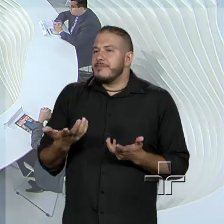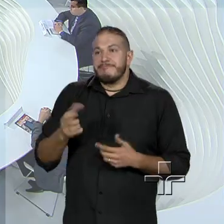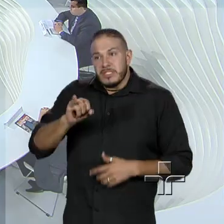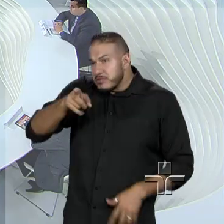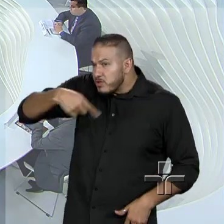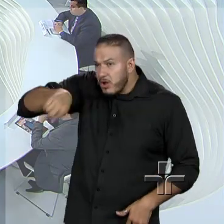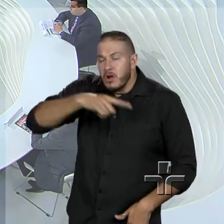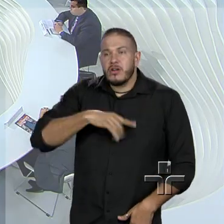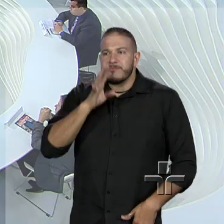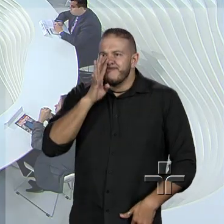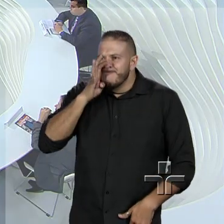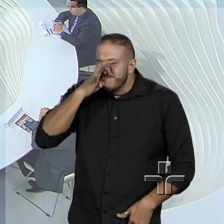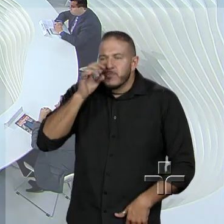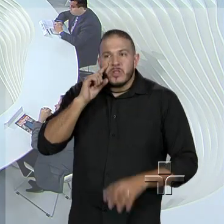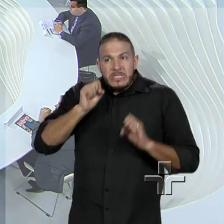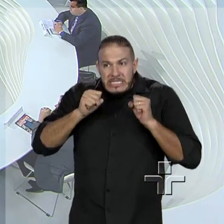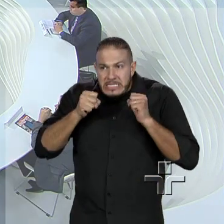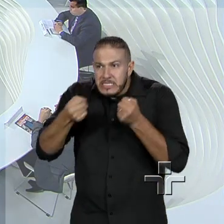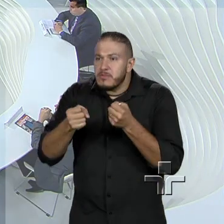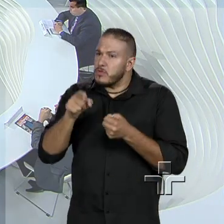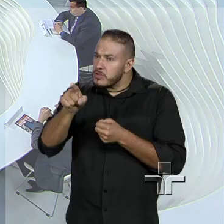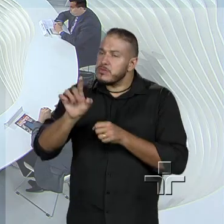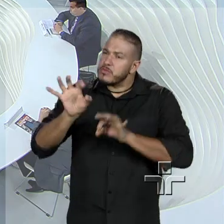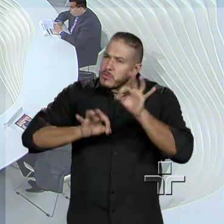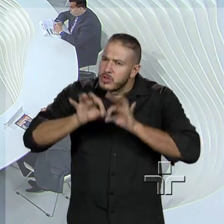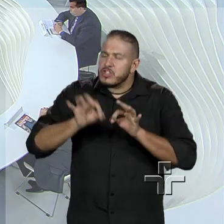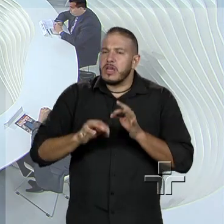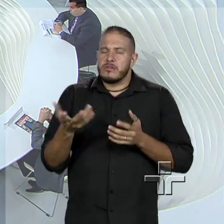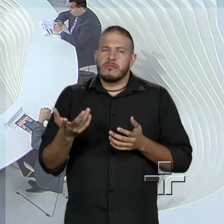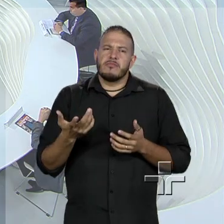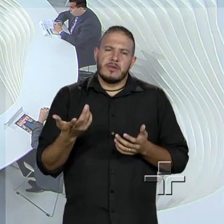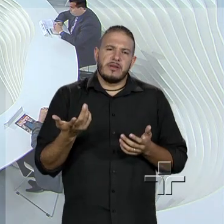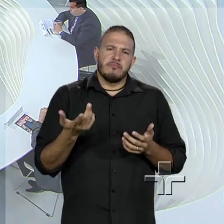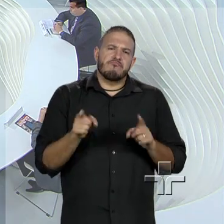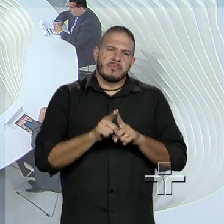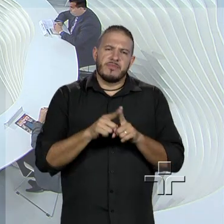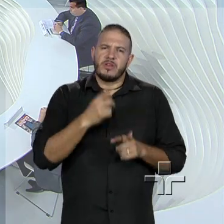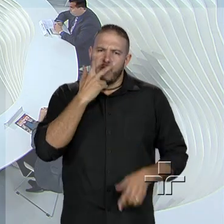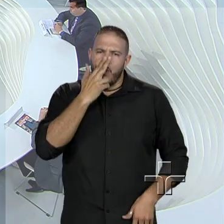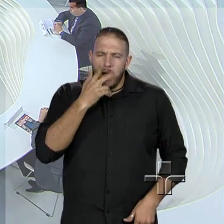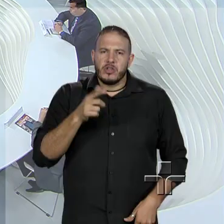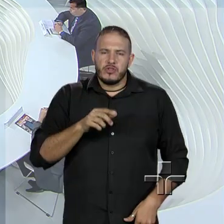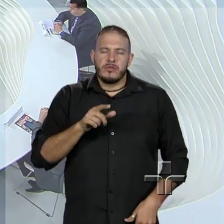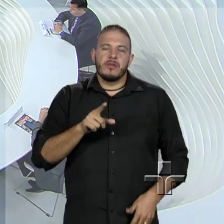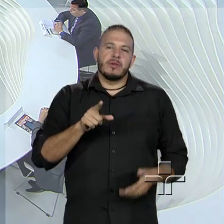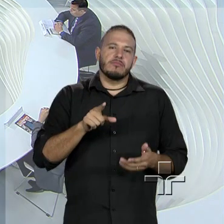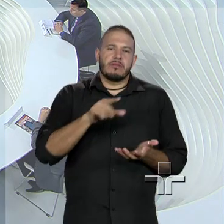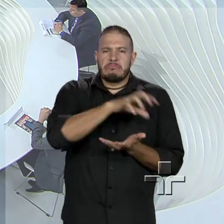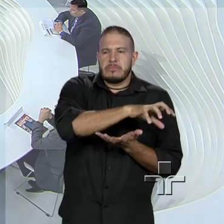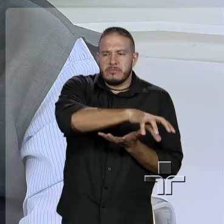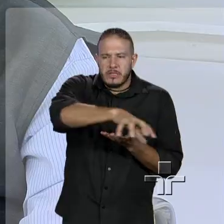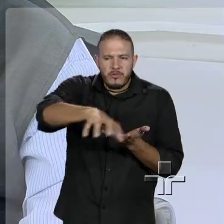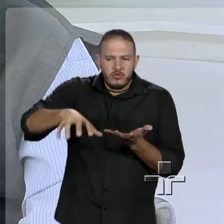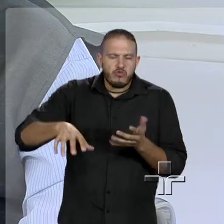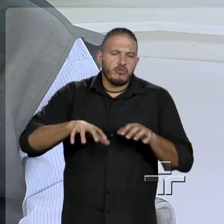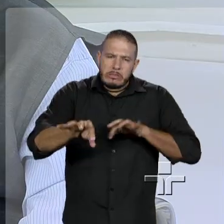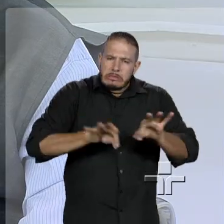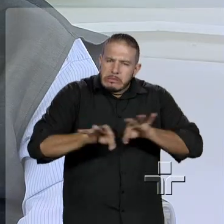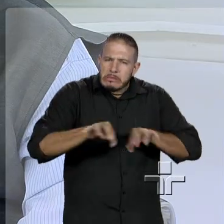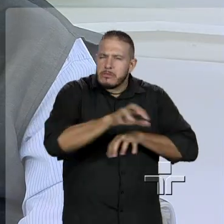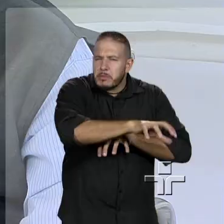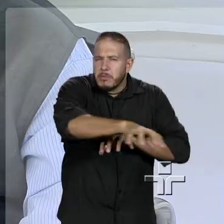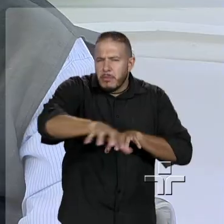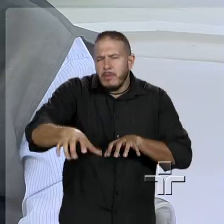não insistirmos num projeto, como aliás eu acho que na infraestrutura eu estou convencido, nós estamos com um